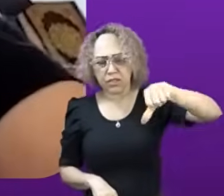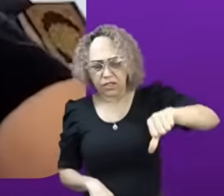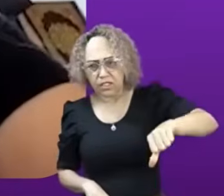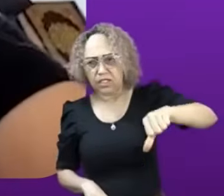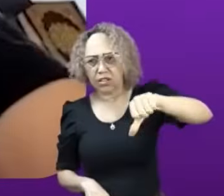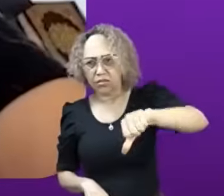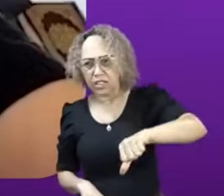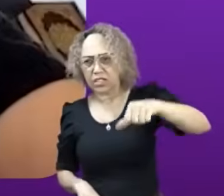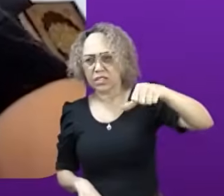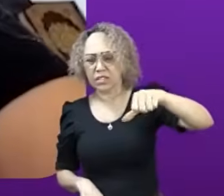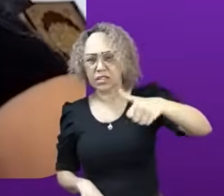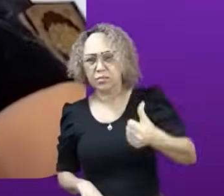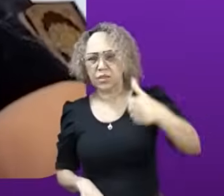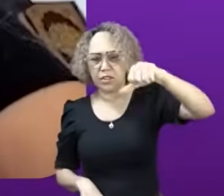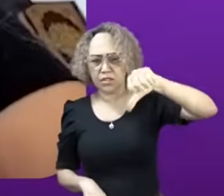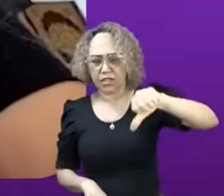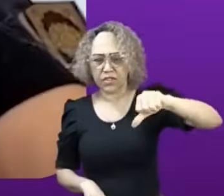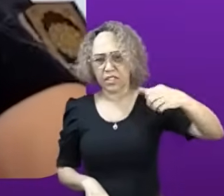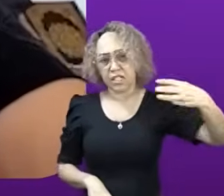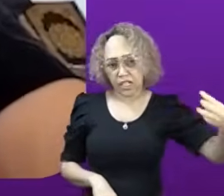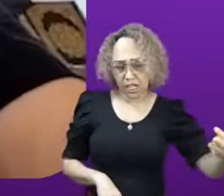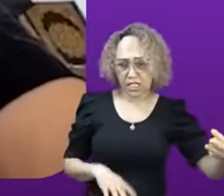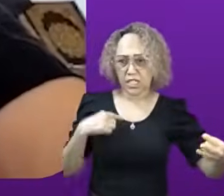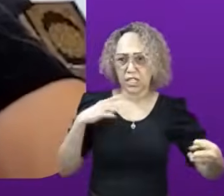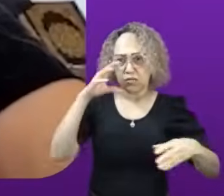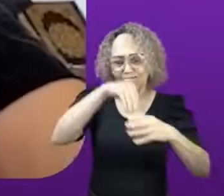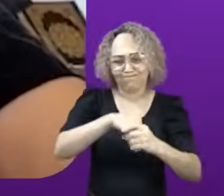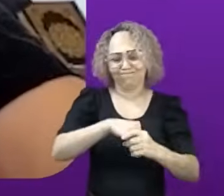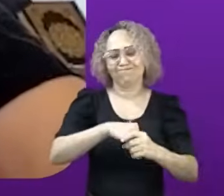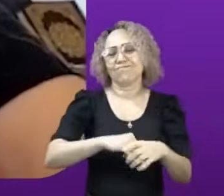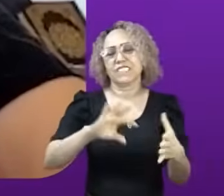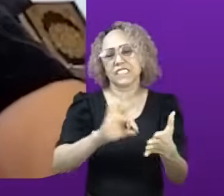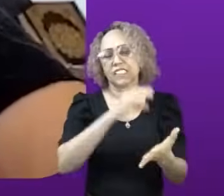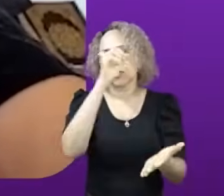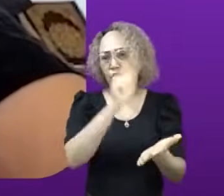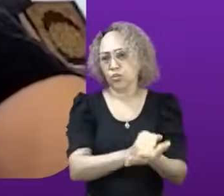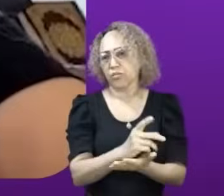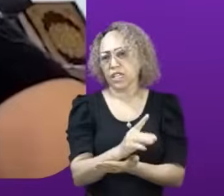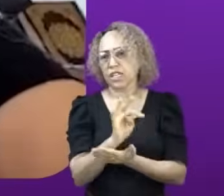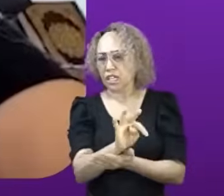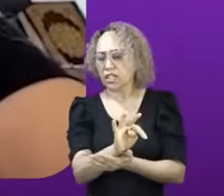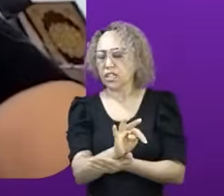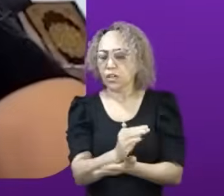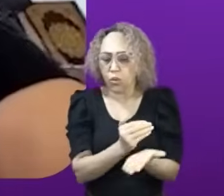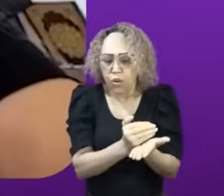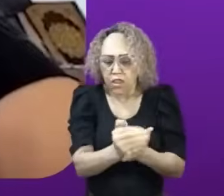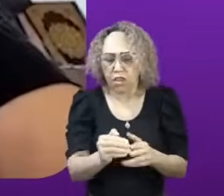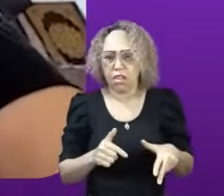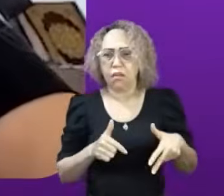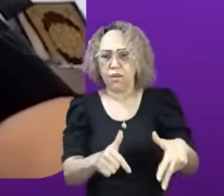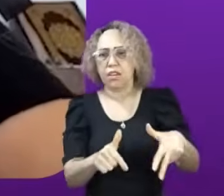1993 que eu me filiei ao PT e que eu comecei realmente a fazer militância.